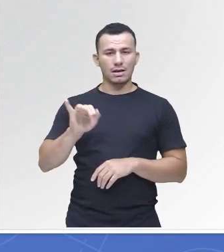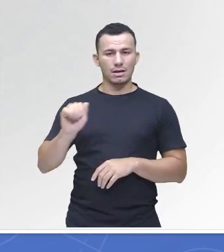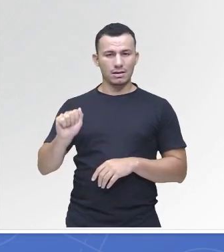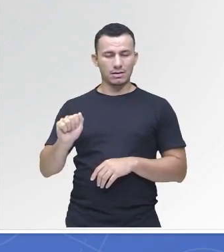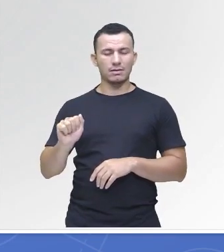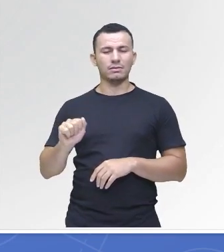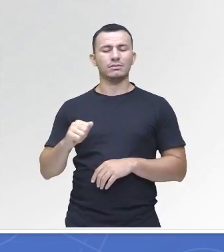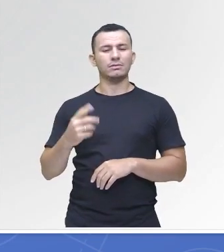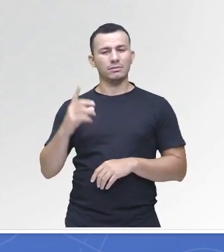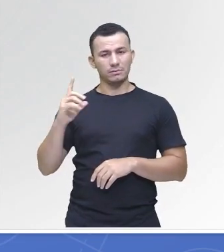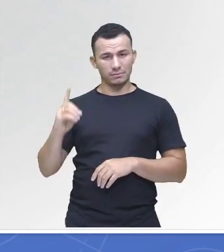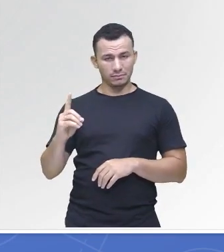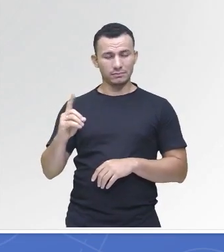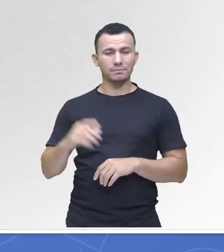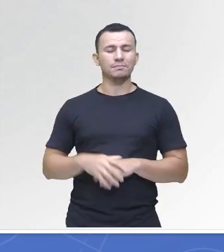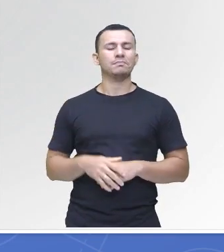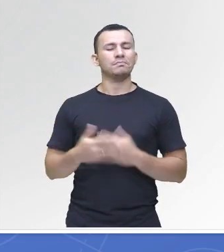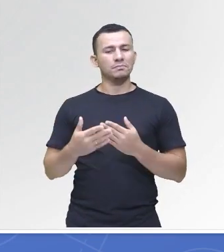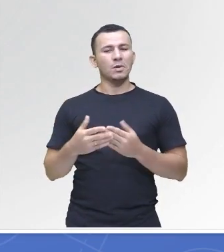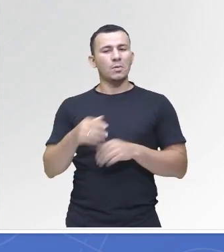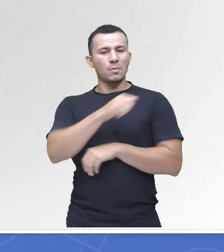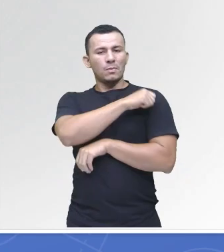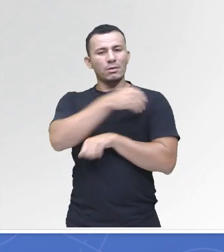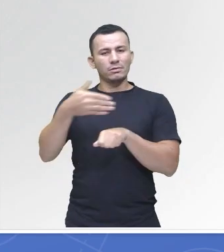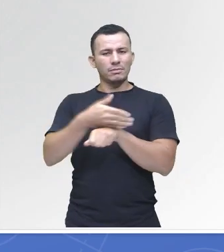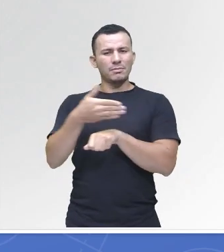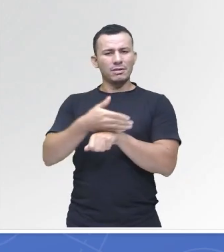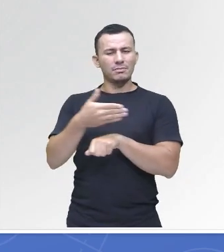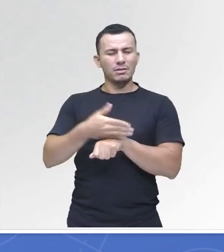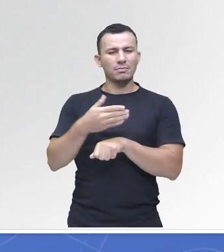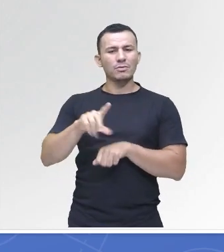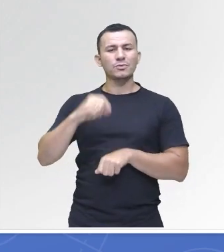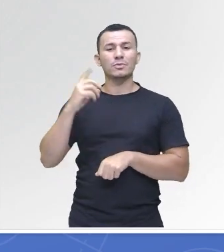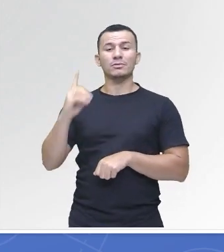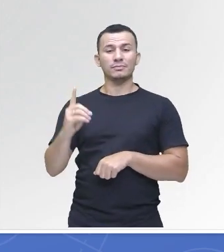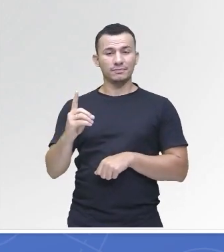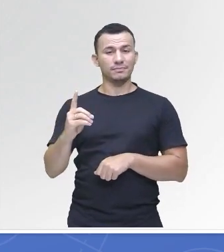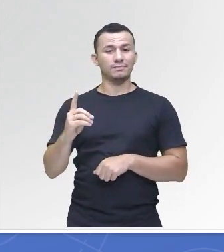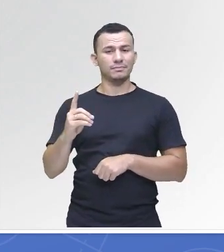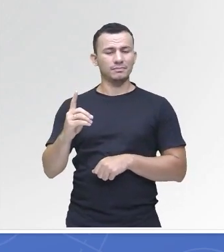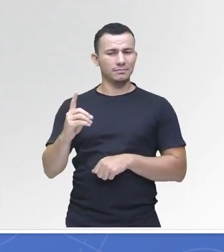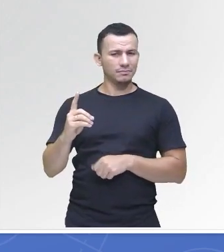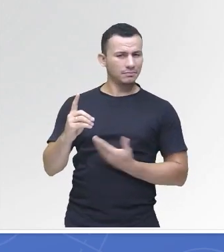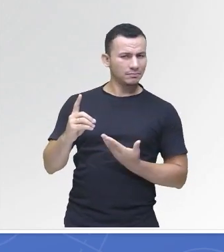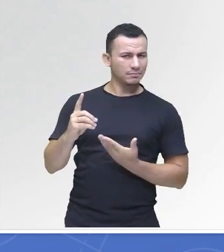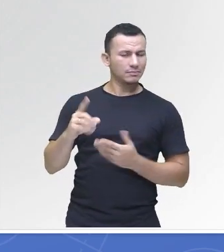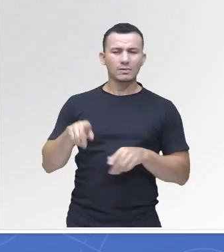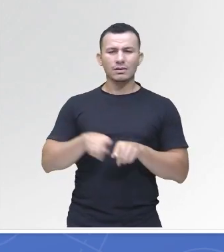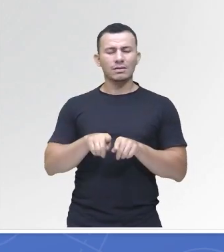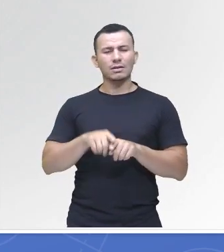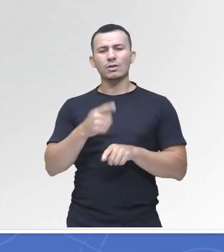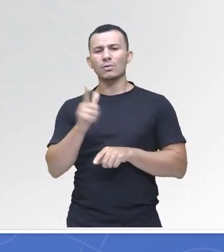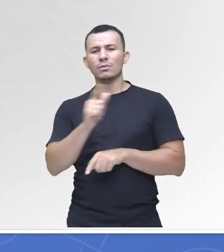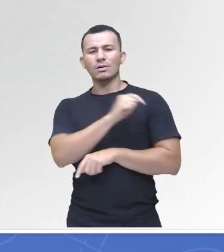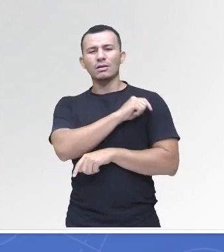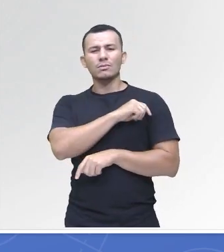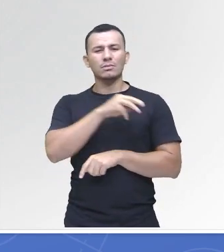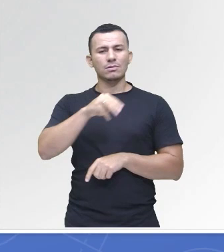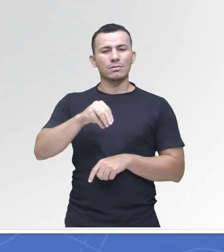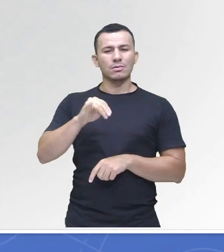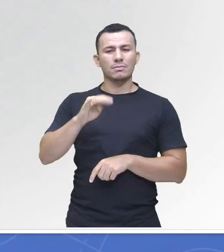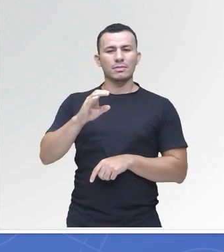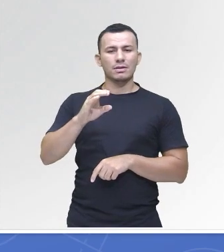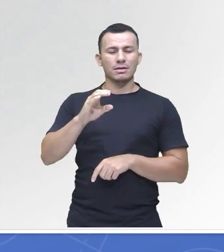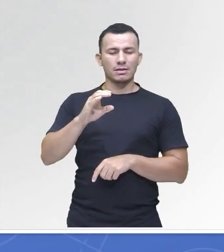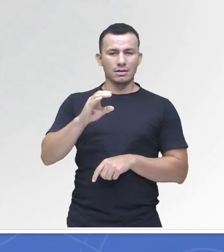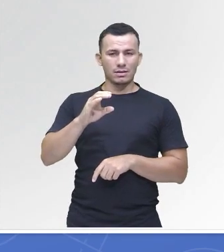observei aqui, todos que participaram até agora marcaram a alternativa D? Não, a gente tem aqui o Micael, né? O Micael que marcou a